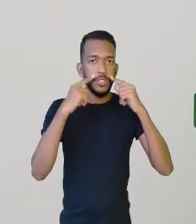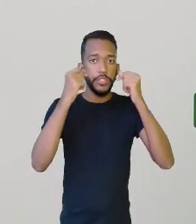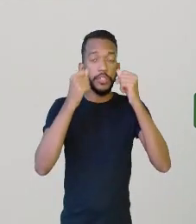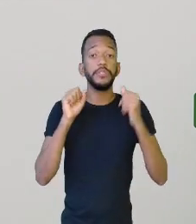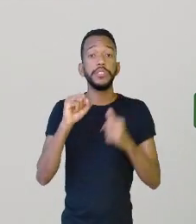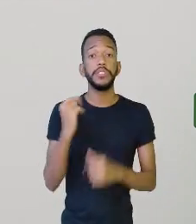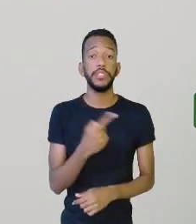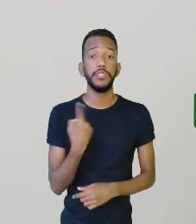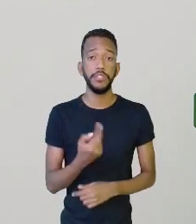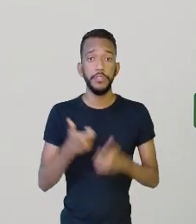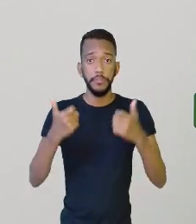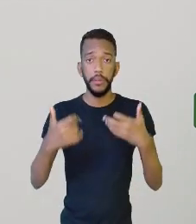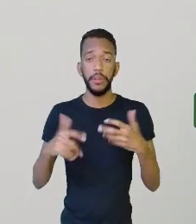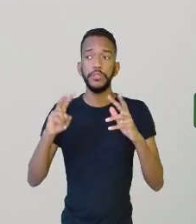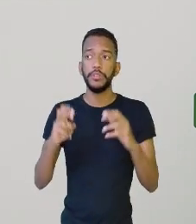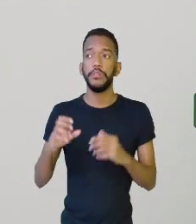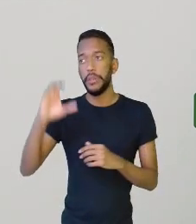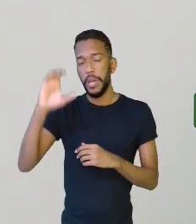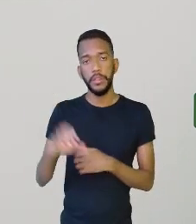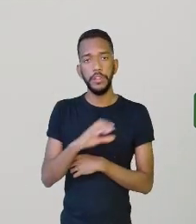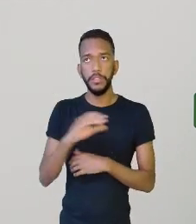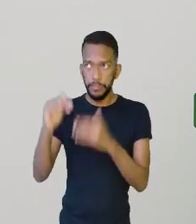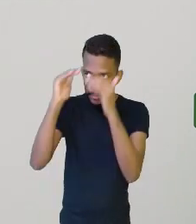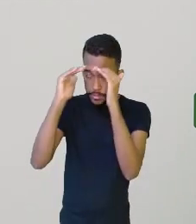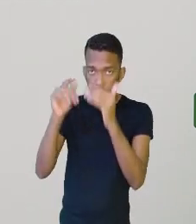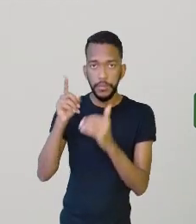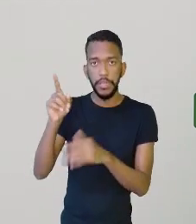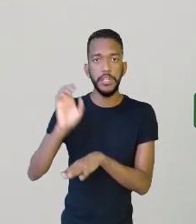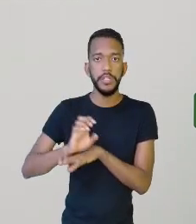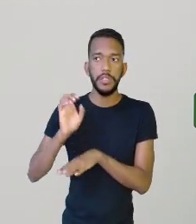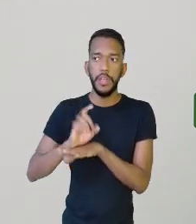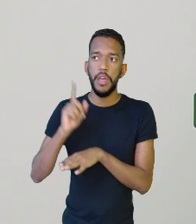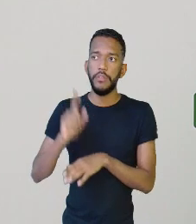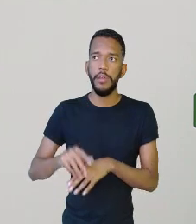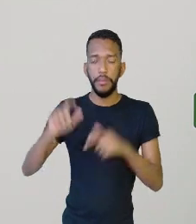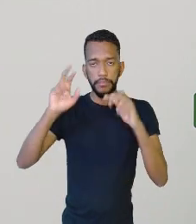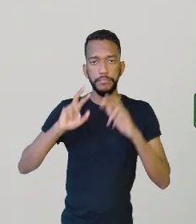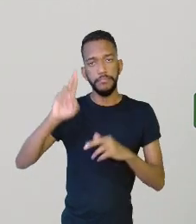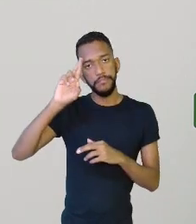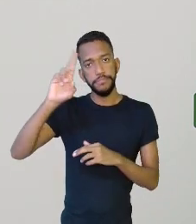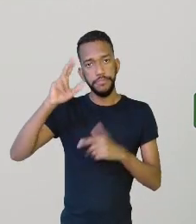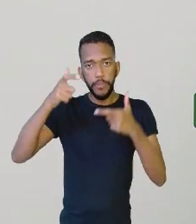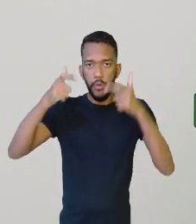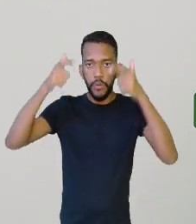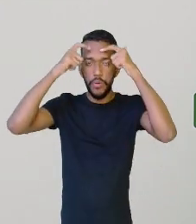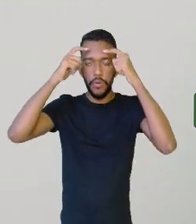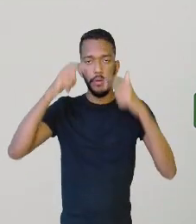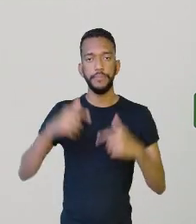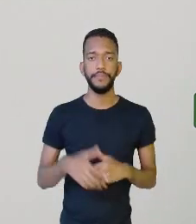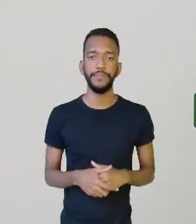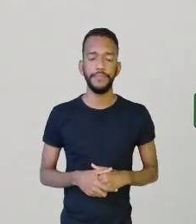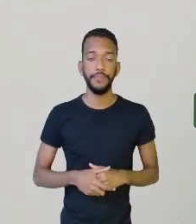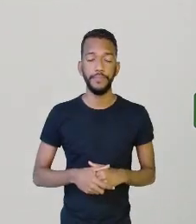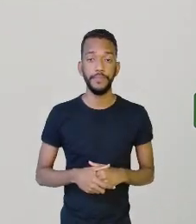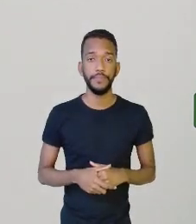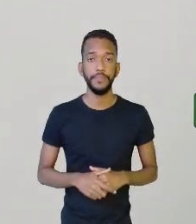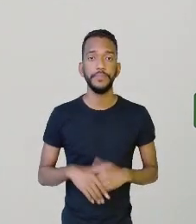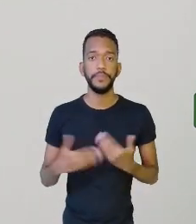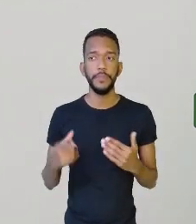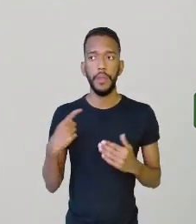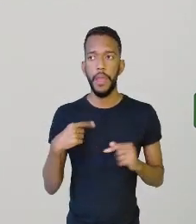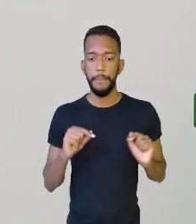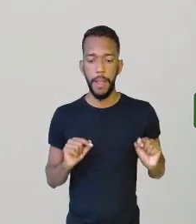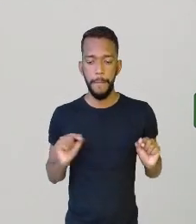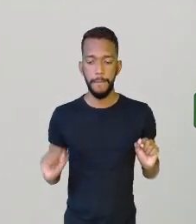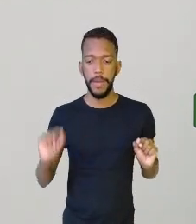no Brasil, o catolicismo respondia ao Estado, que no caso, nesse momento, a coroa portuguesa. Então, essa era a